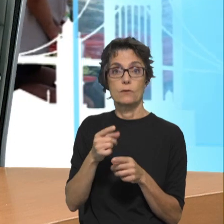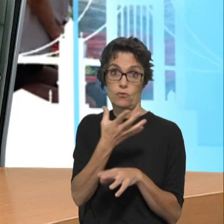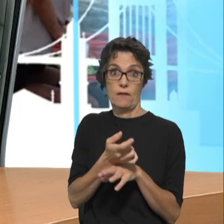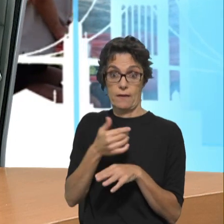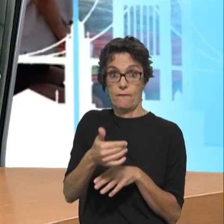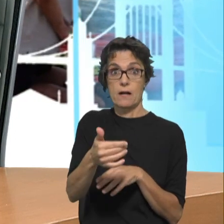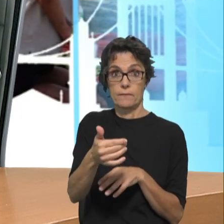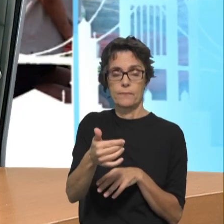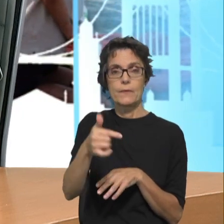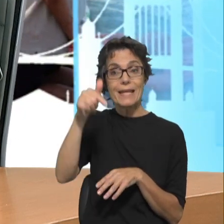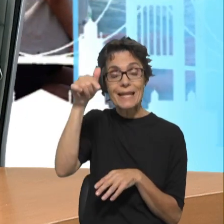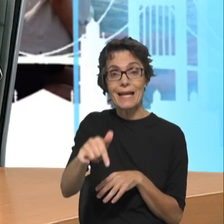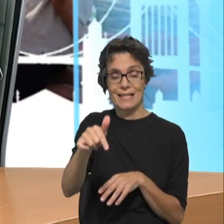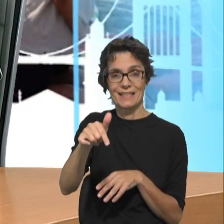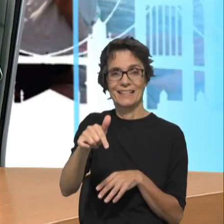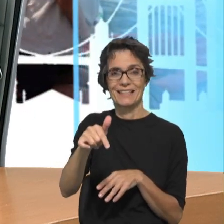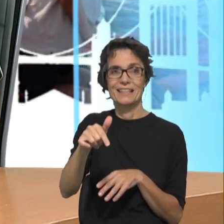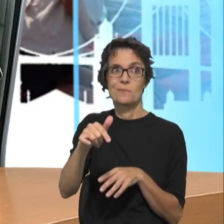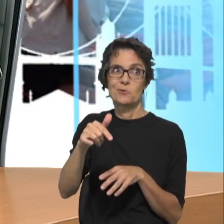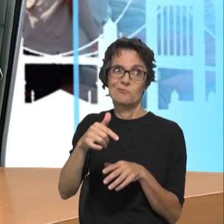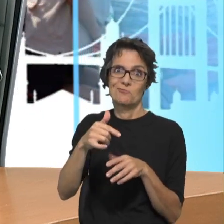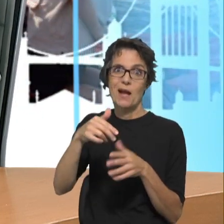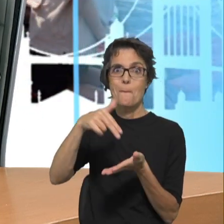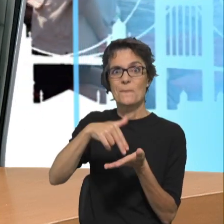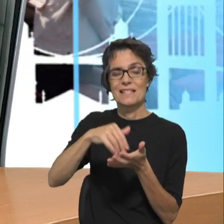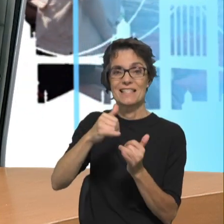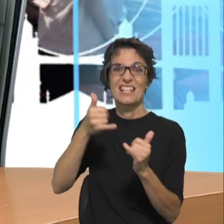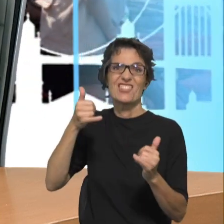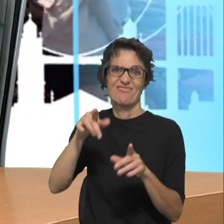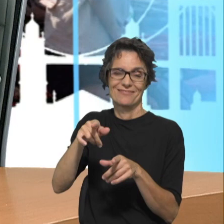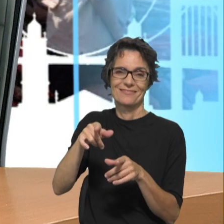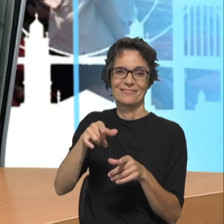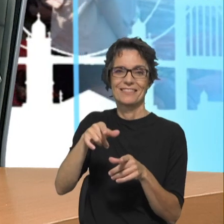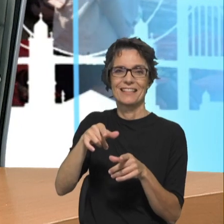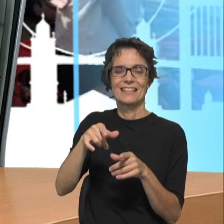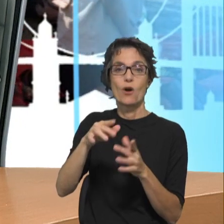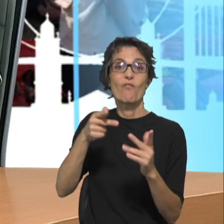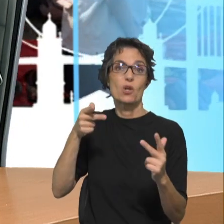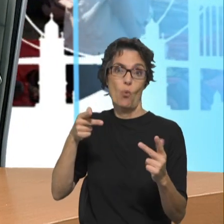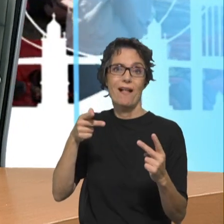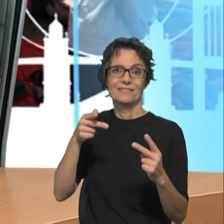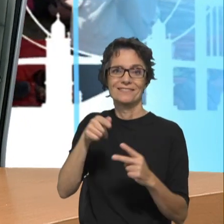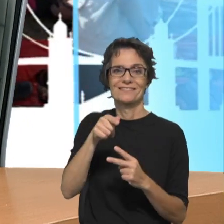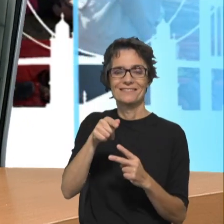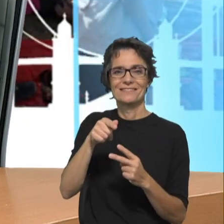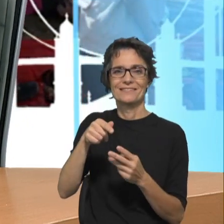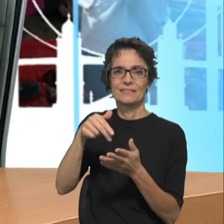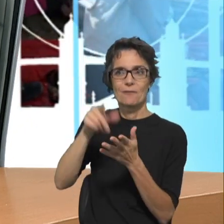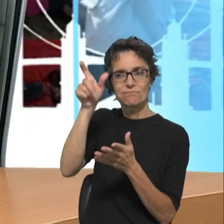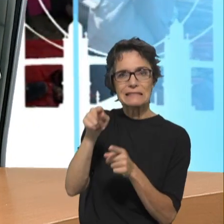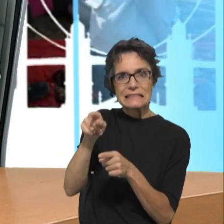a presença virtual e a mais virtuosa possível. Gostávamos muito de contar com ela